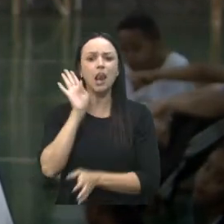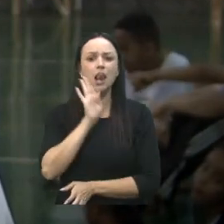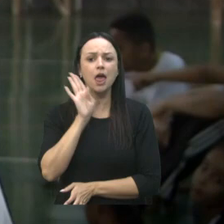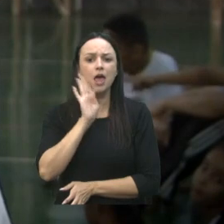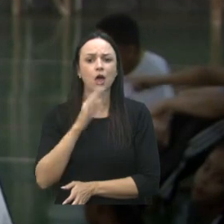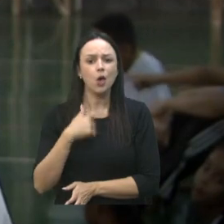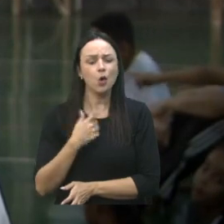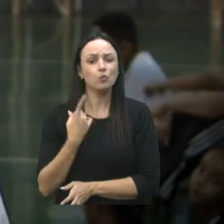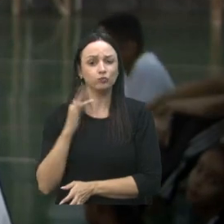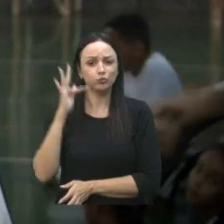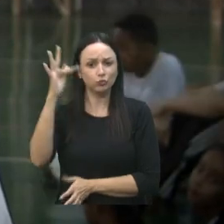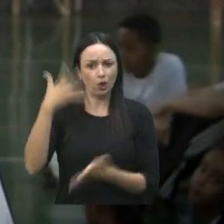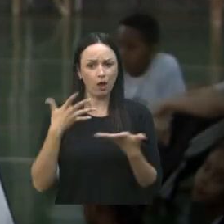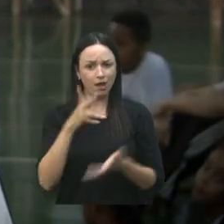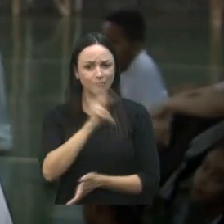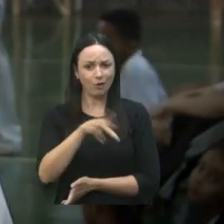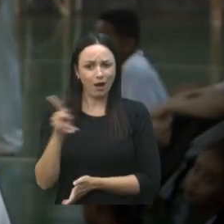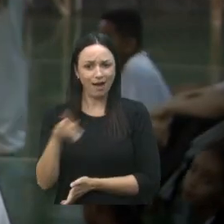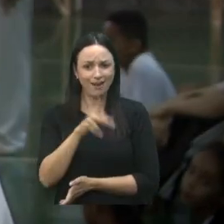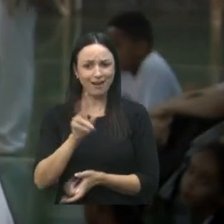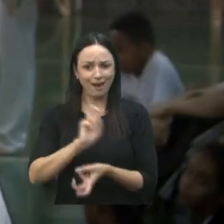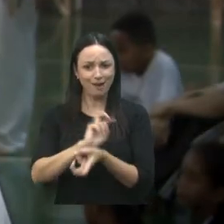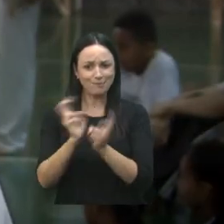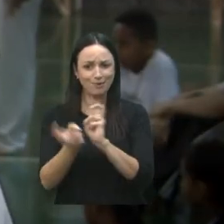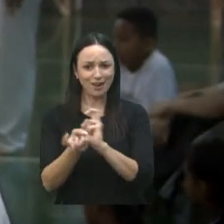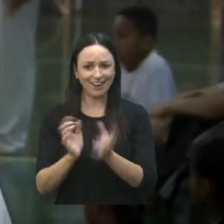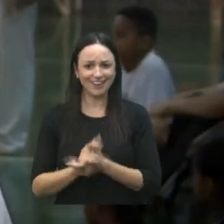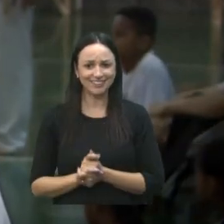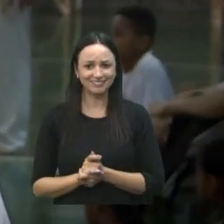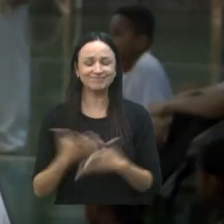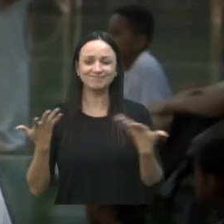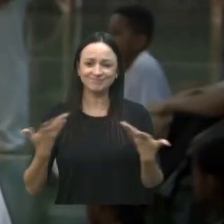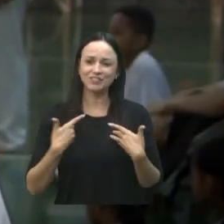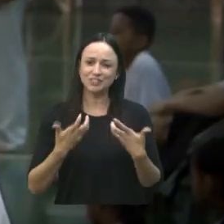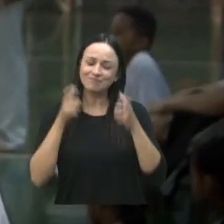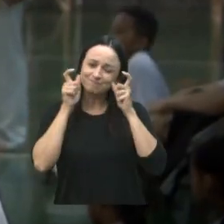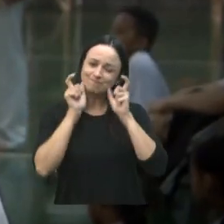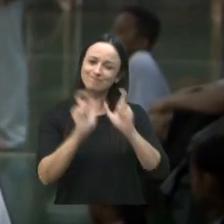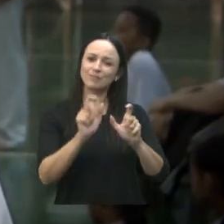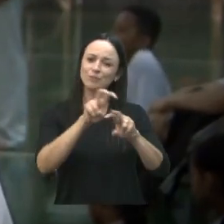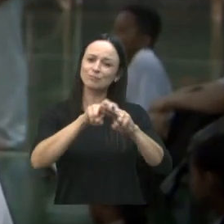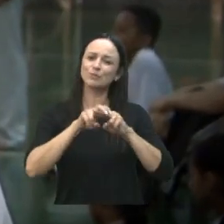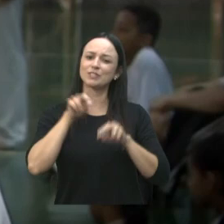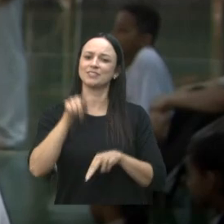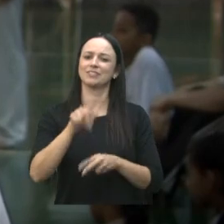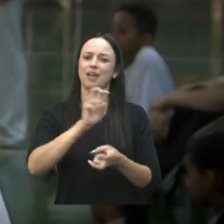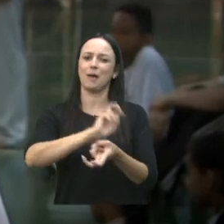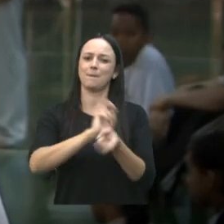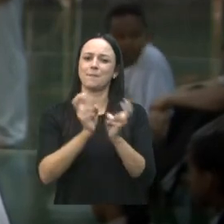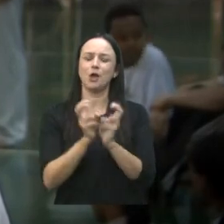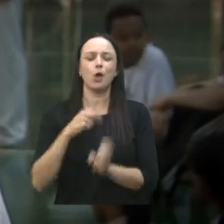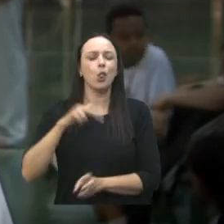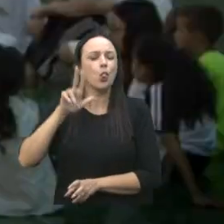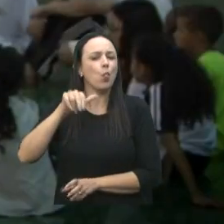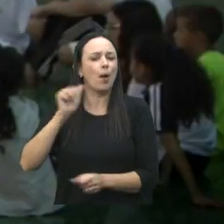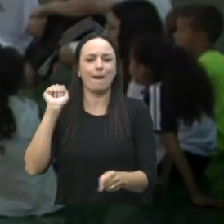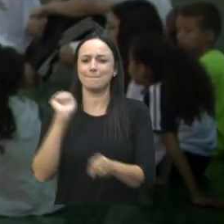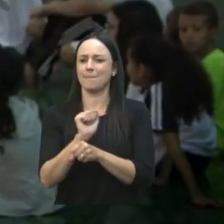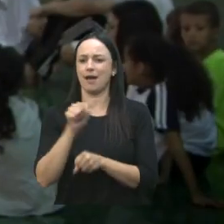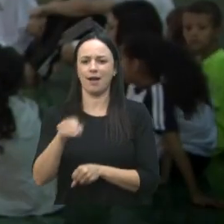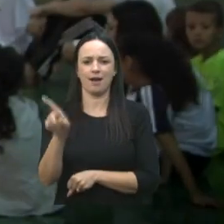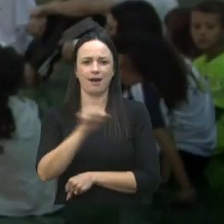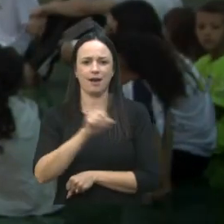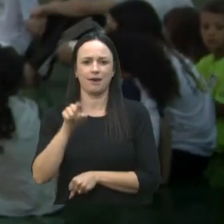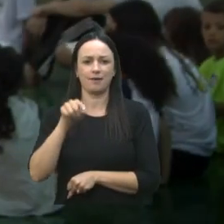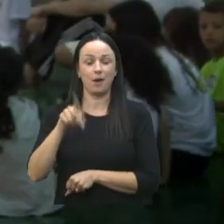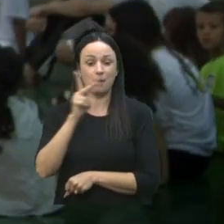um dia ser uma mestra de capoeira. Então eu me interessei muito na capoeira e eu nunca vou parar de jogar capoeira. O mestre